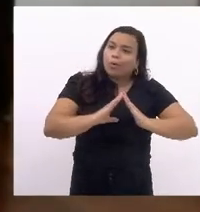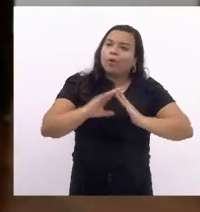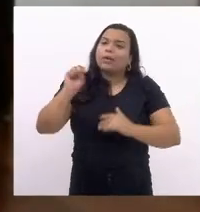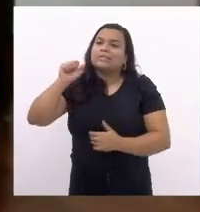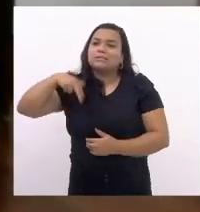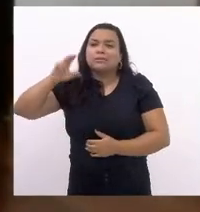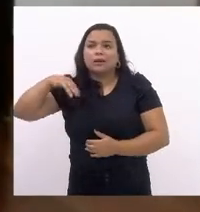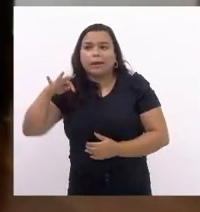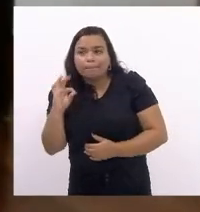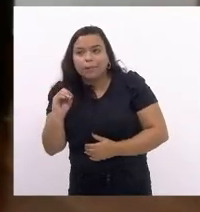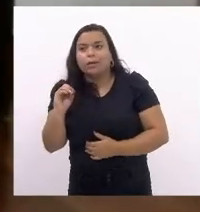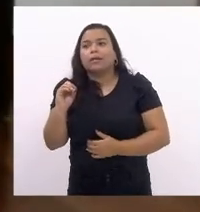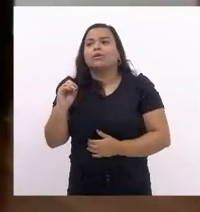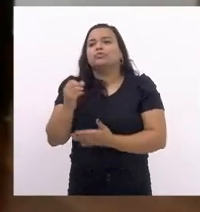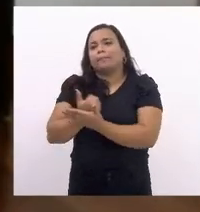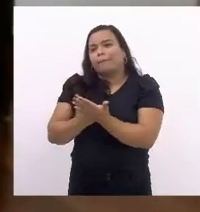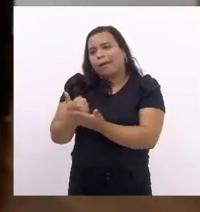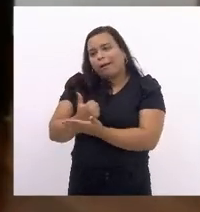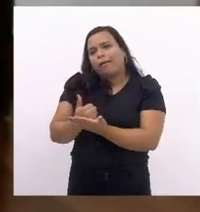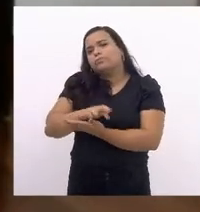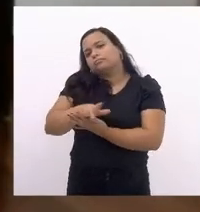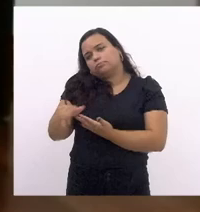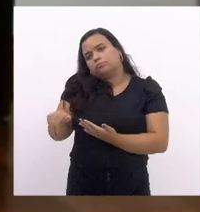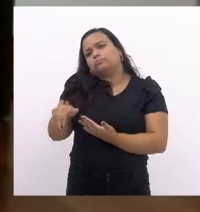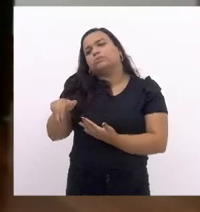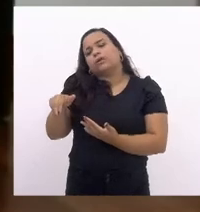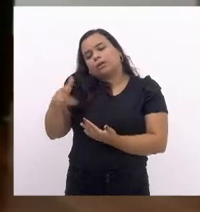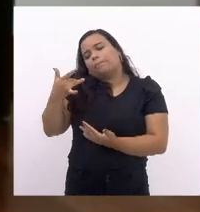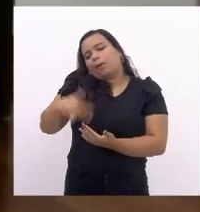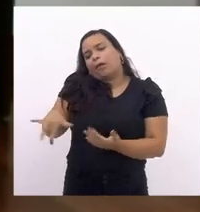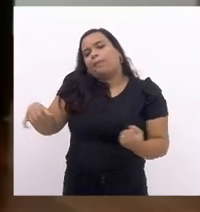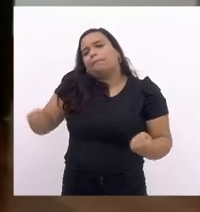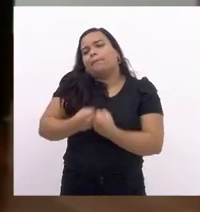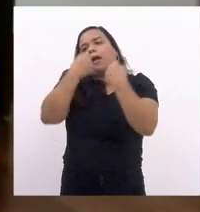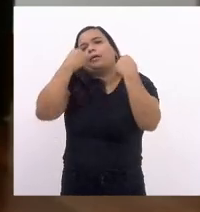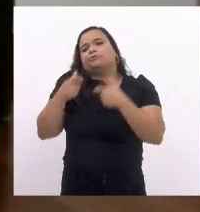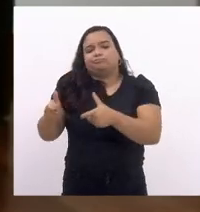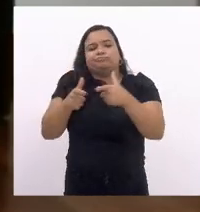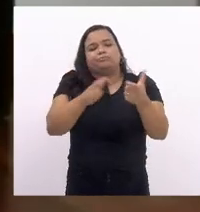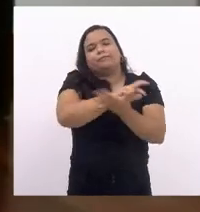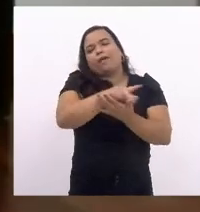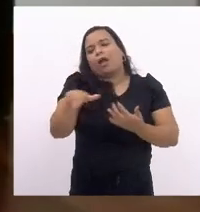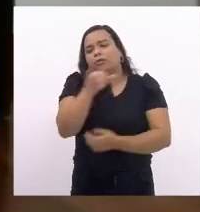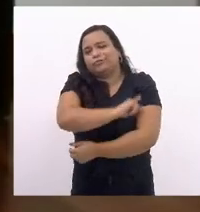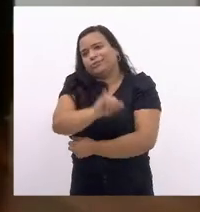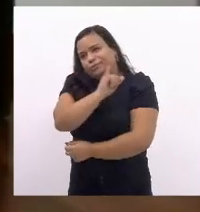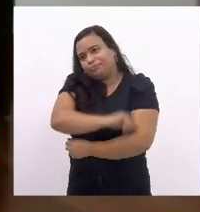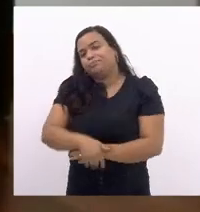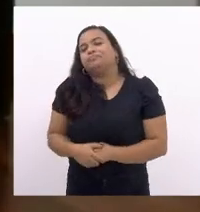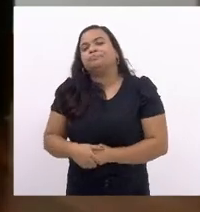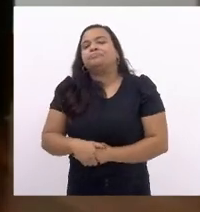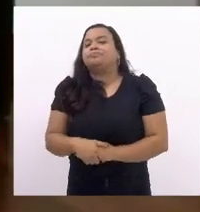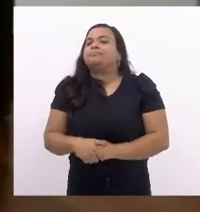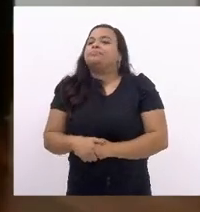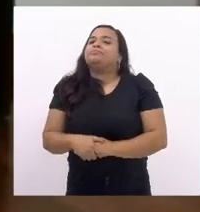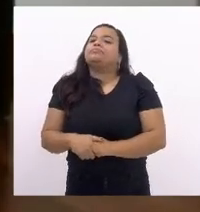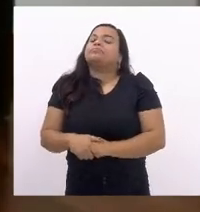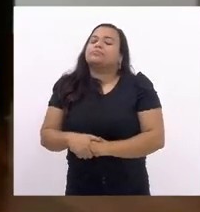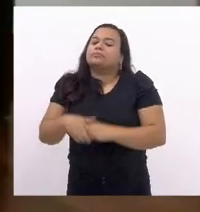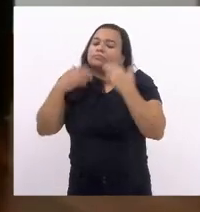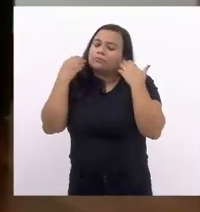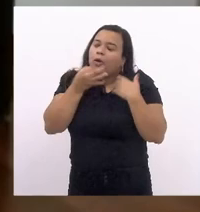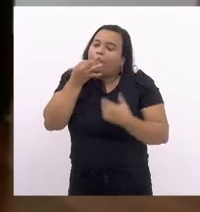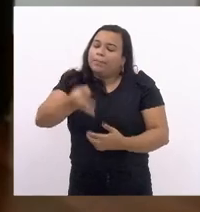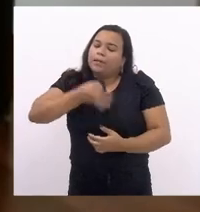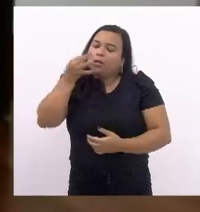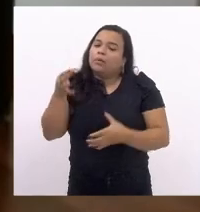básico, atende, infelizmente, impacta, né, diversas regiões do nosso estado. O parecer da Comissão